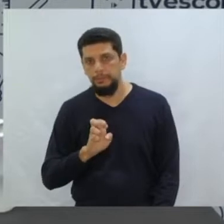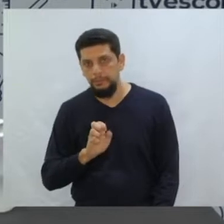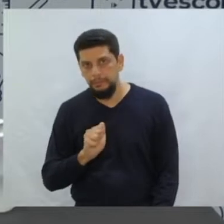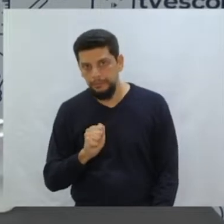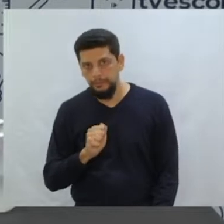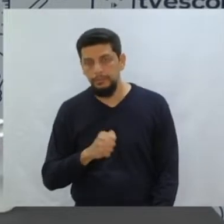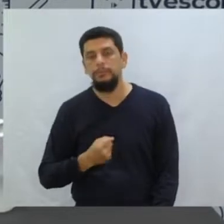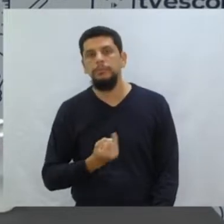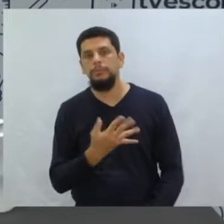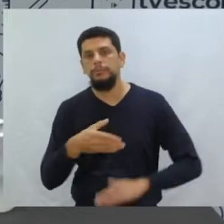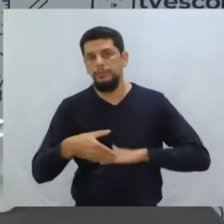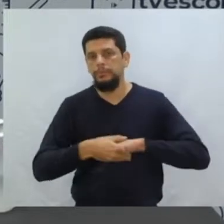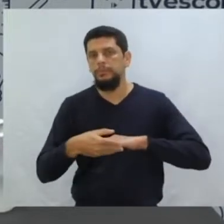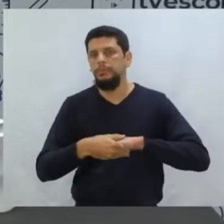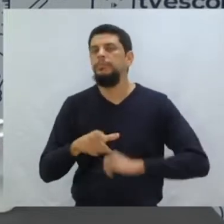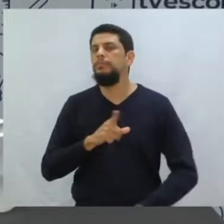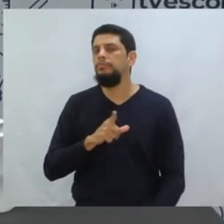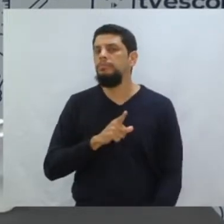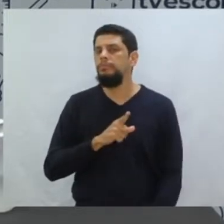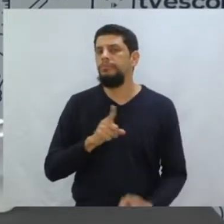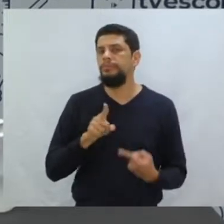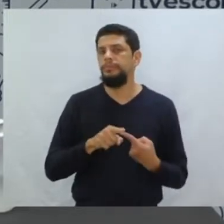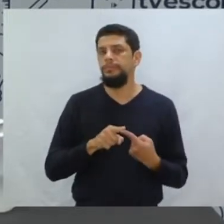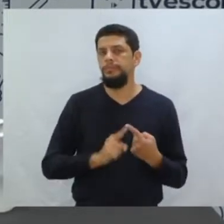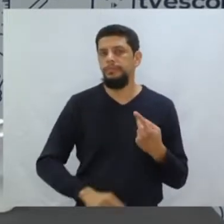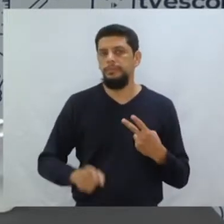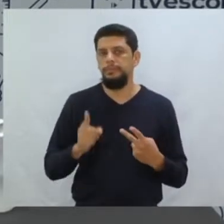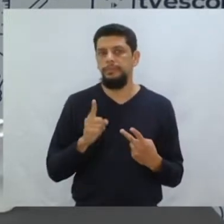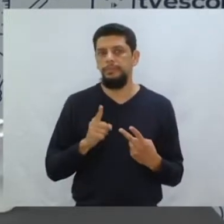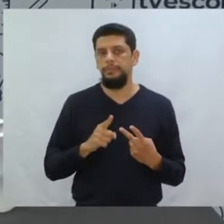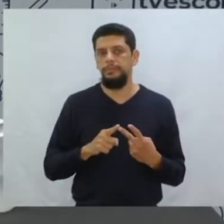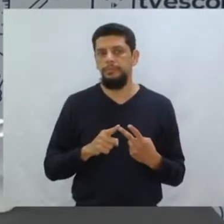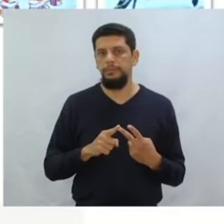Vamos contar ao todo quantos calçados havia? Olha só.